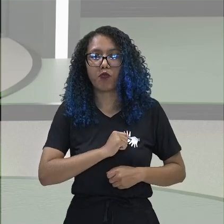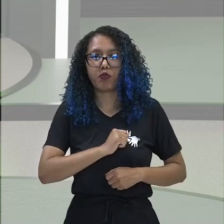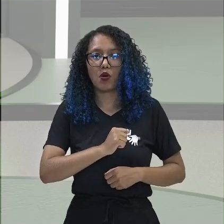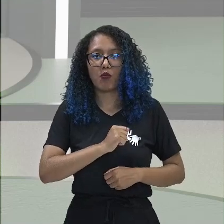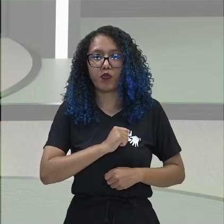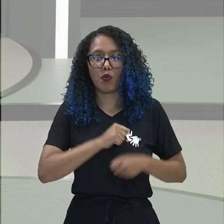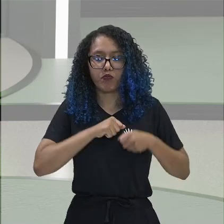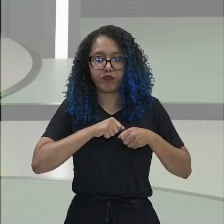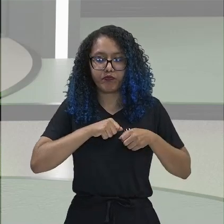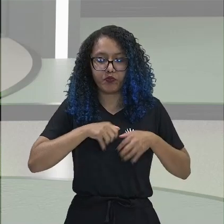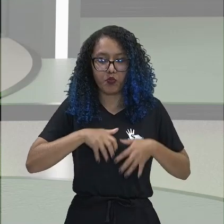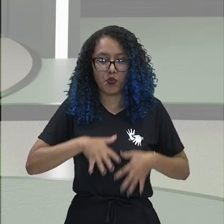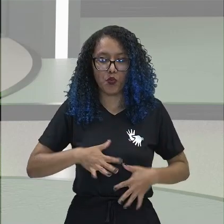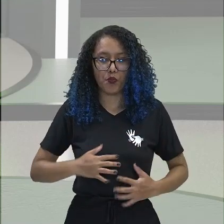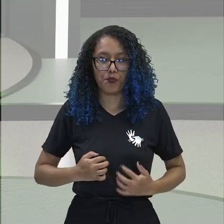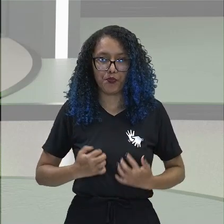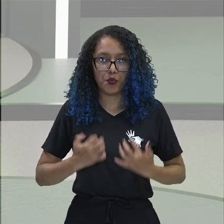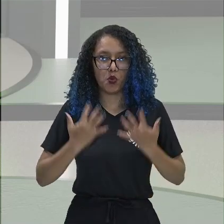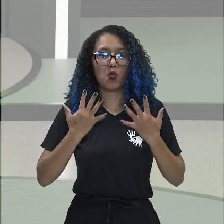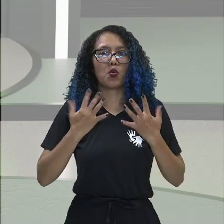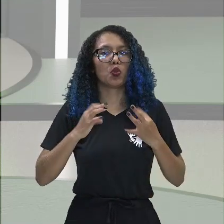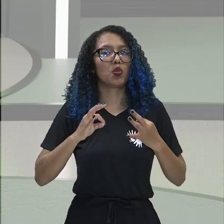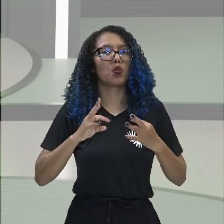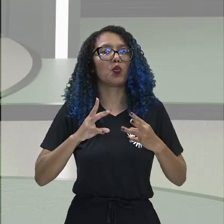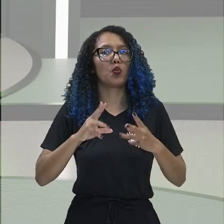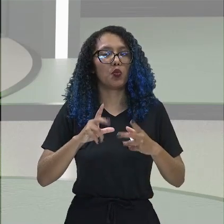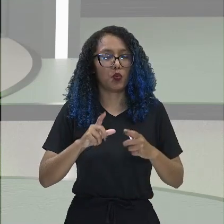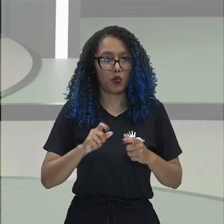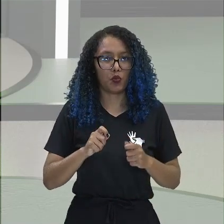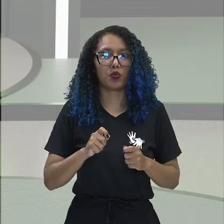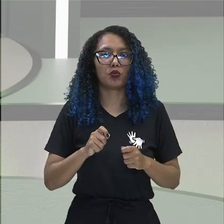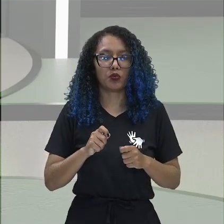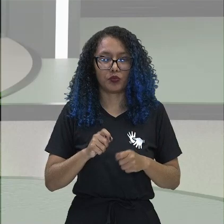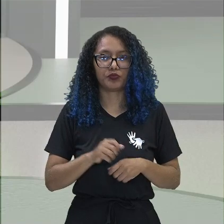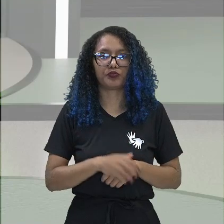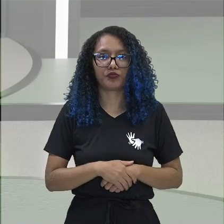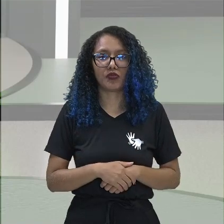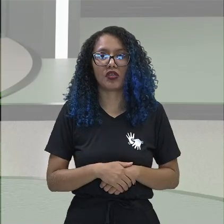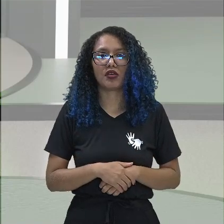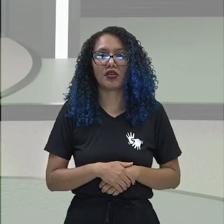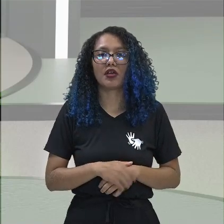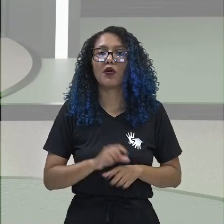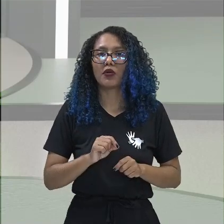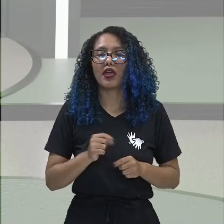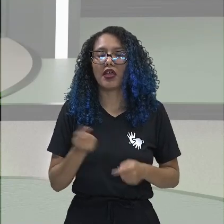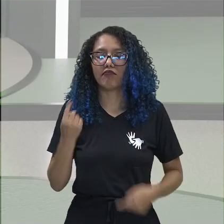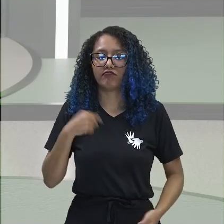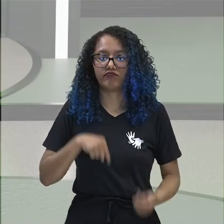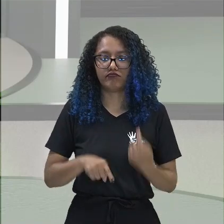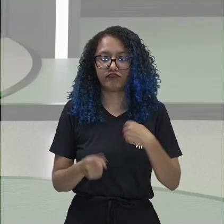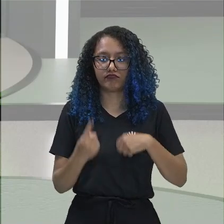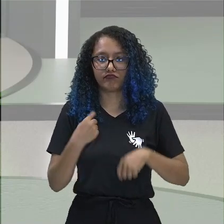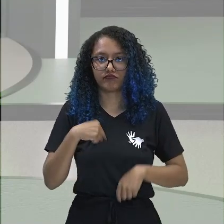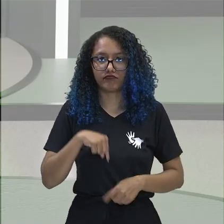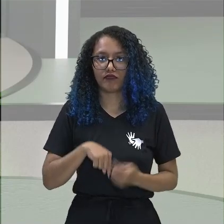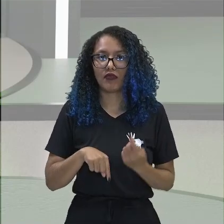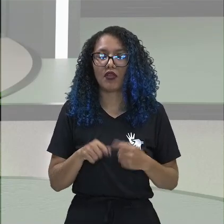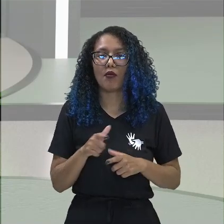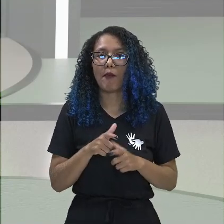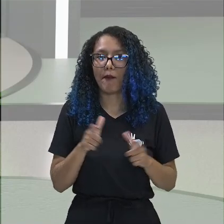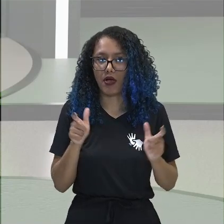bombeado para todo o corpo, ali vai já cumprir a grande circulação, né? Onde do coração ele